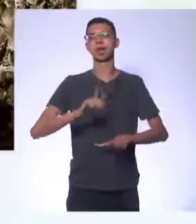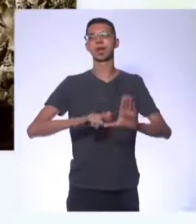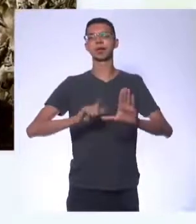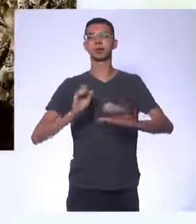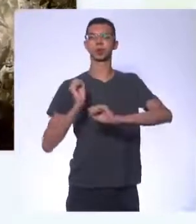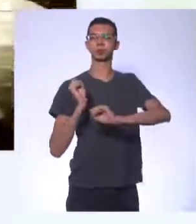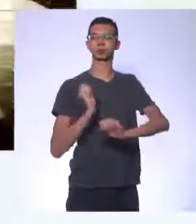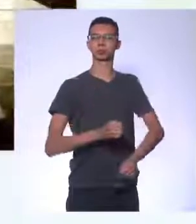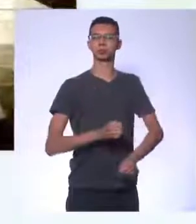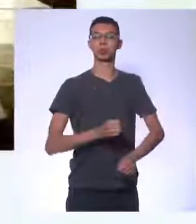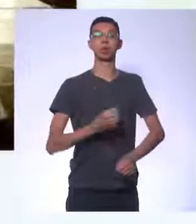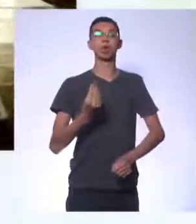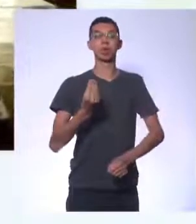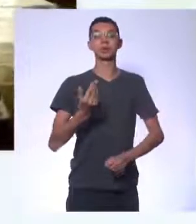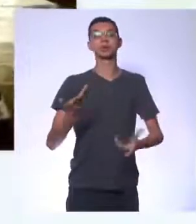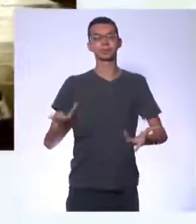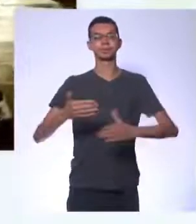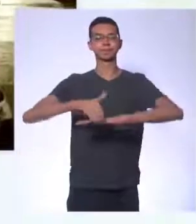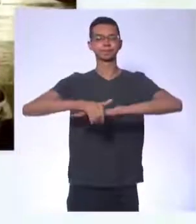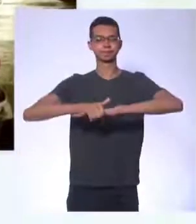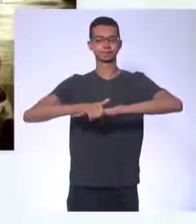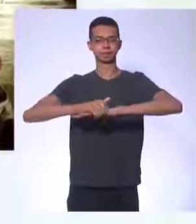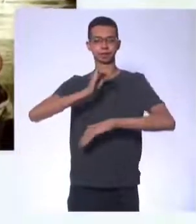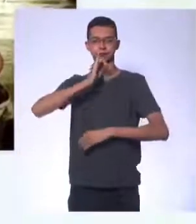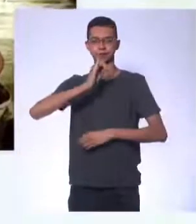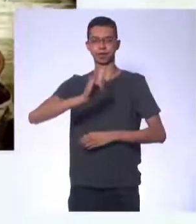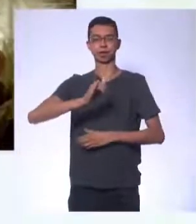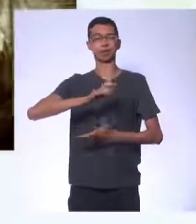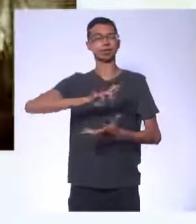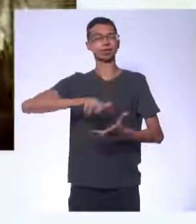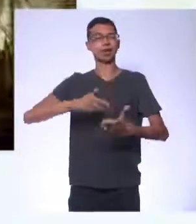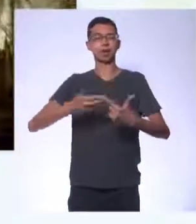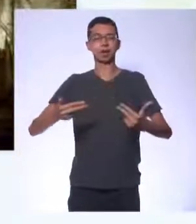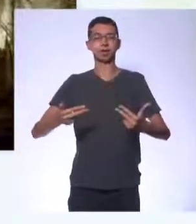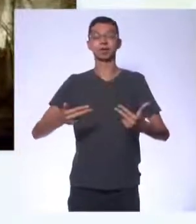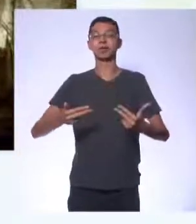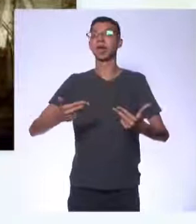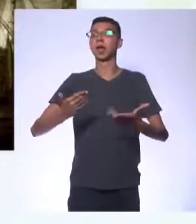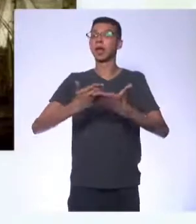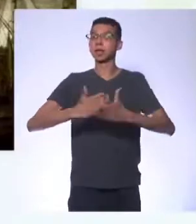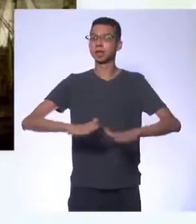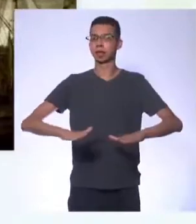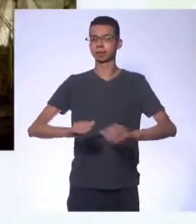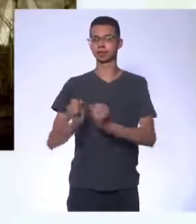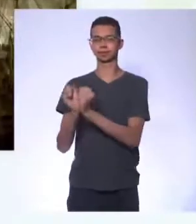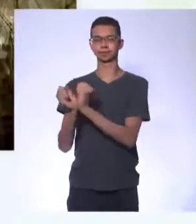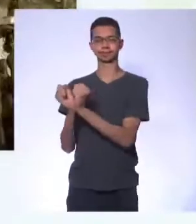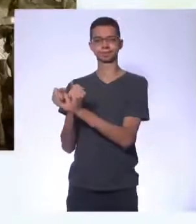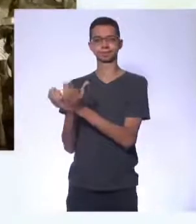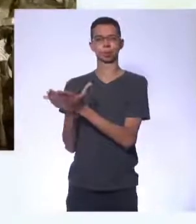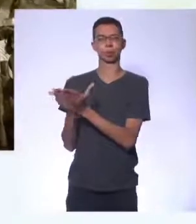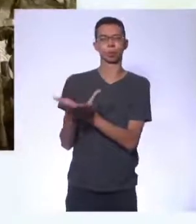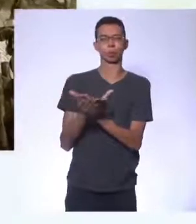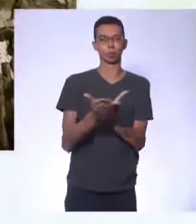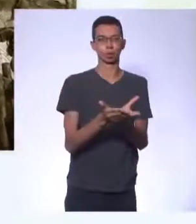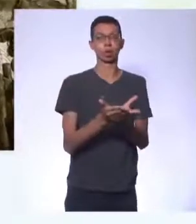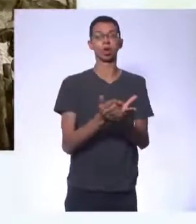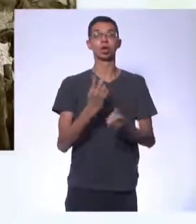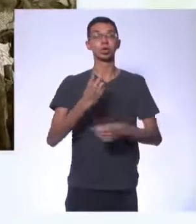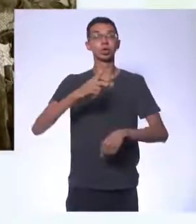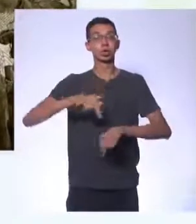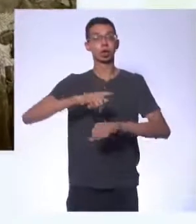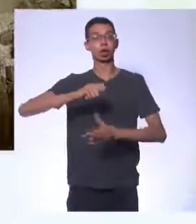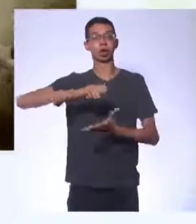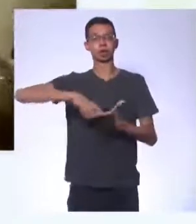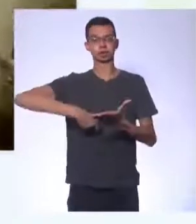de exigências, como a eliminação do tráfico de escravos. Em 1826, os dois países assinam um acordo com essa